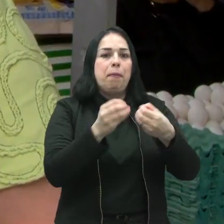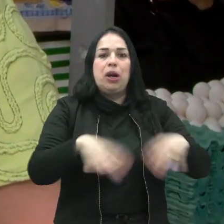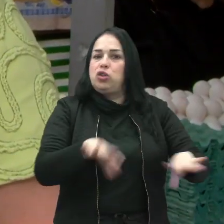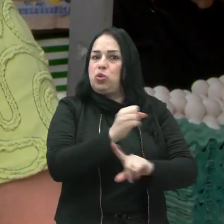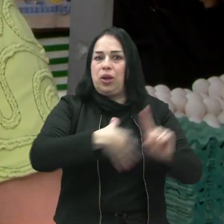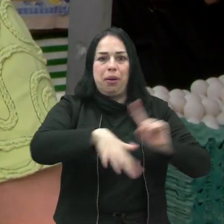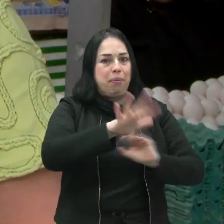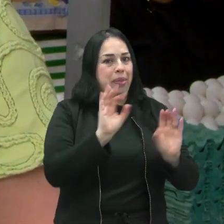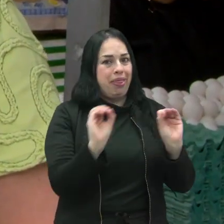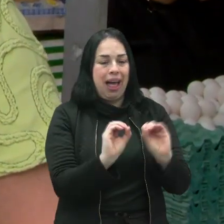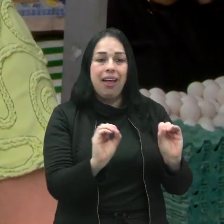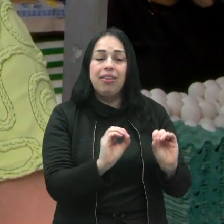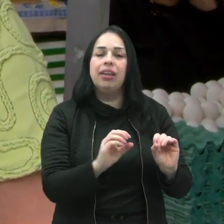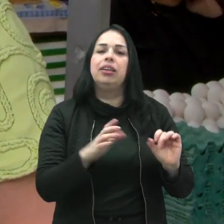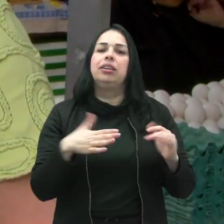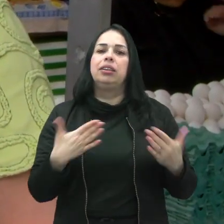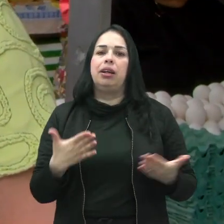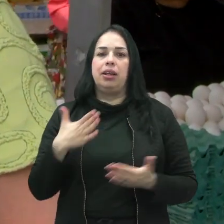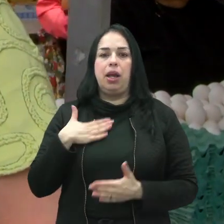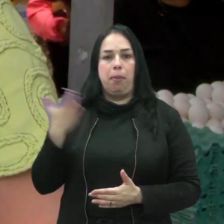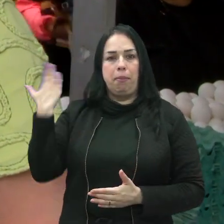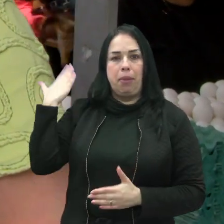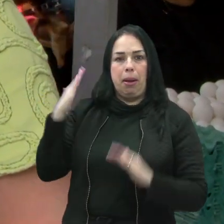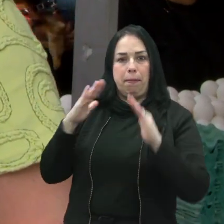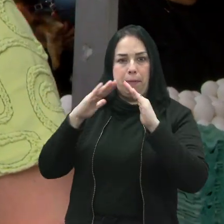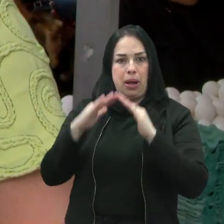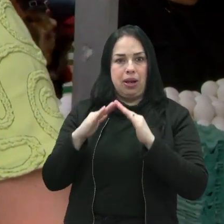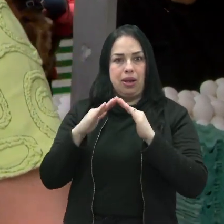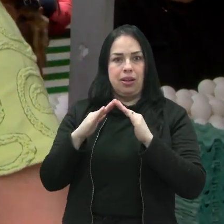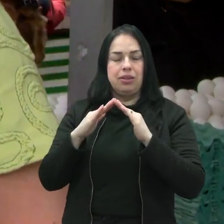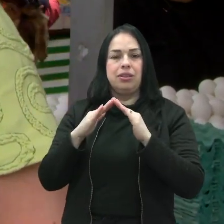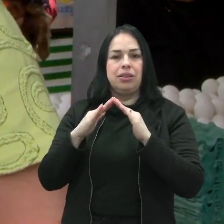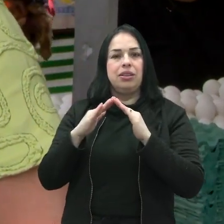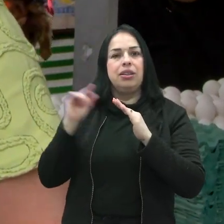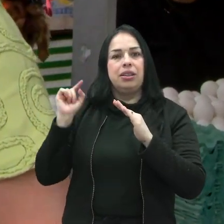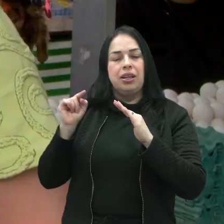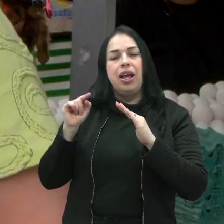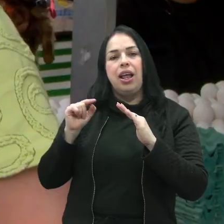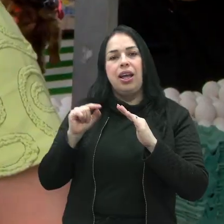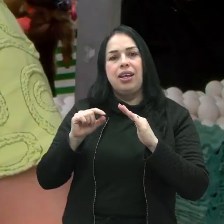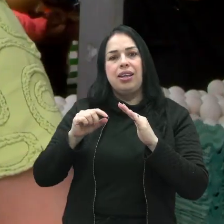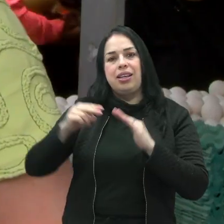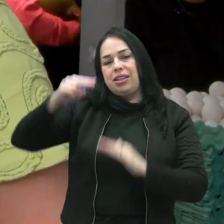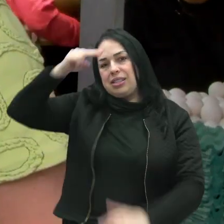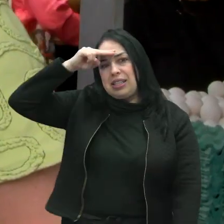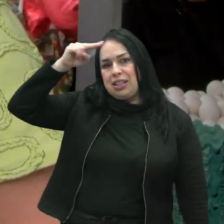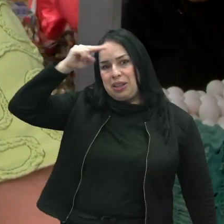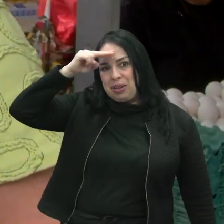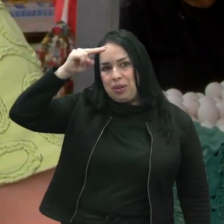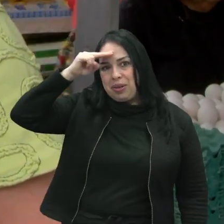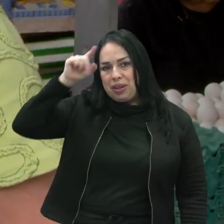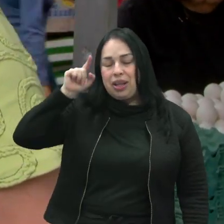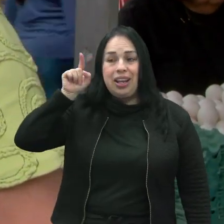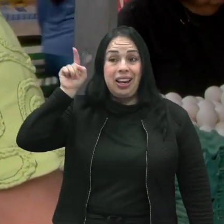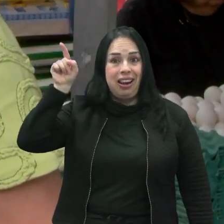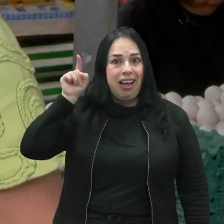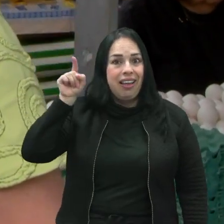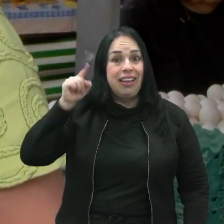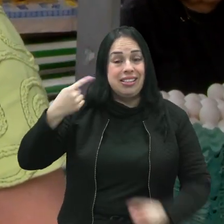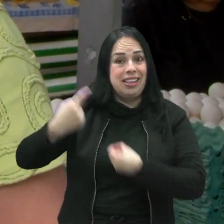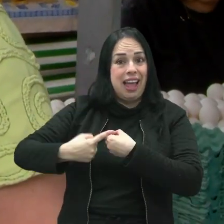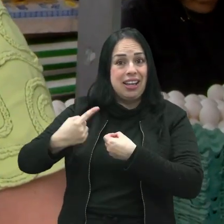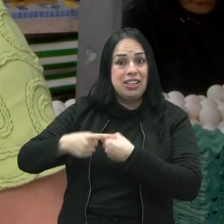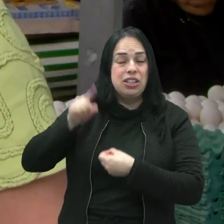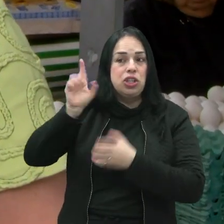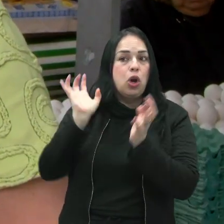pela nossa saúde, né? Então eu morei muito tempo em Santo Antônio do Pinhal, né? Lá na Mantiqueira, e lá a gente